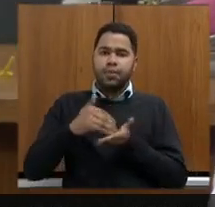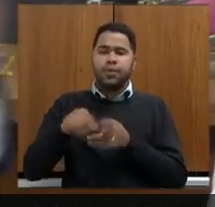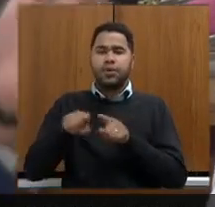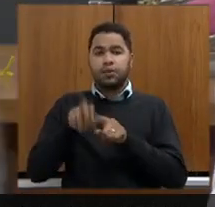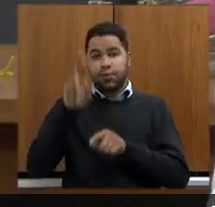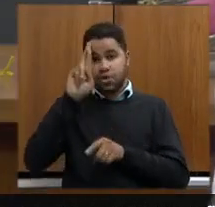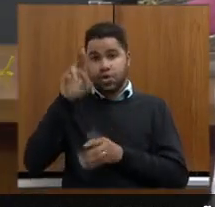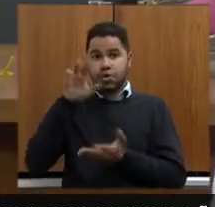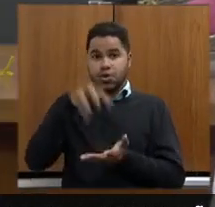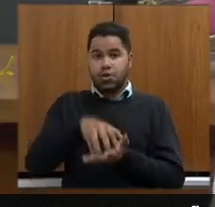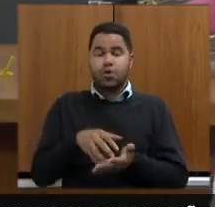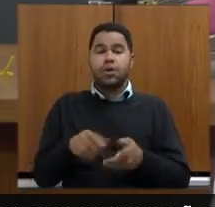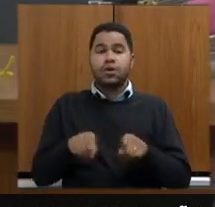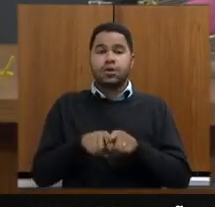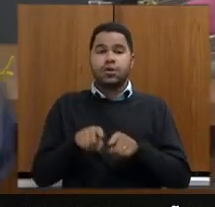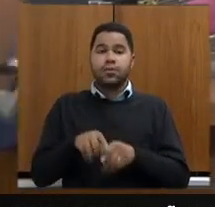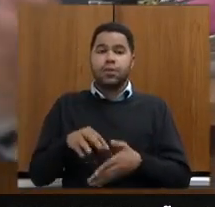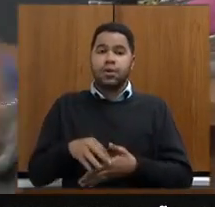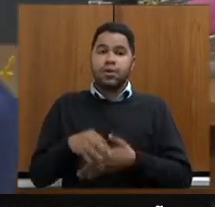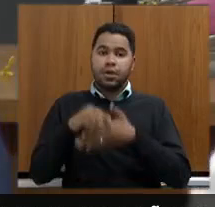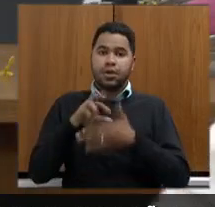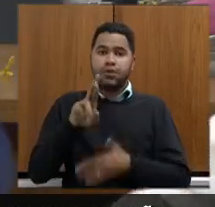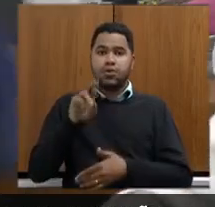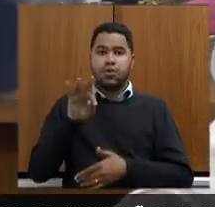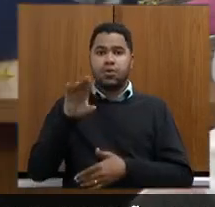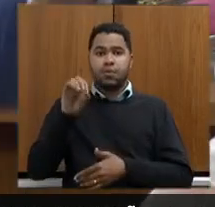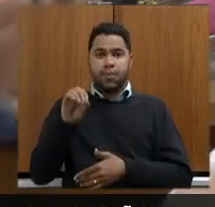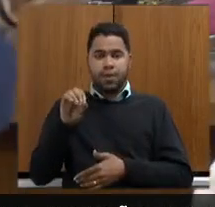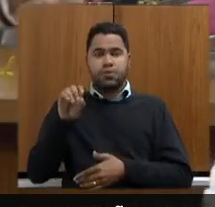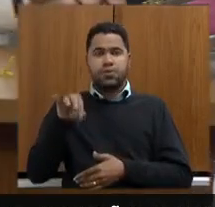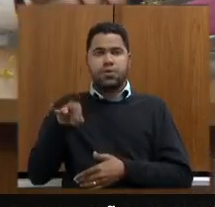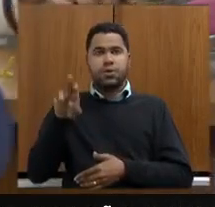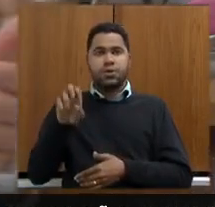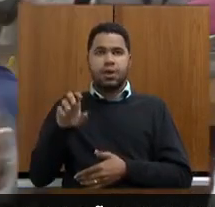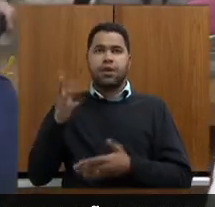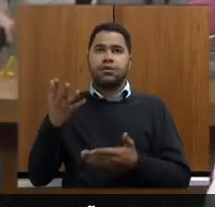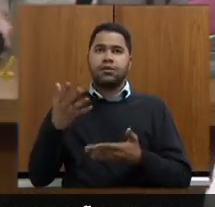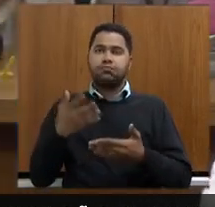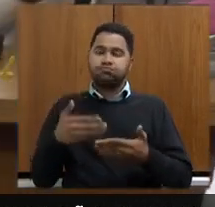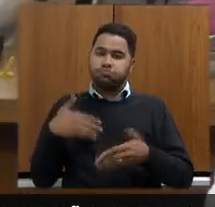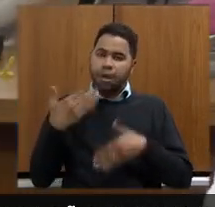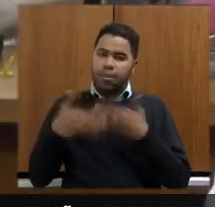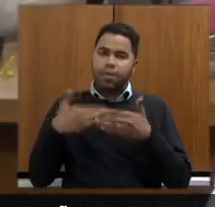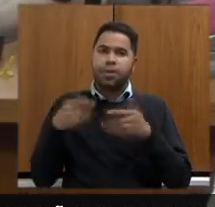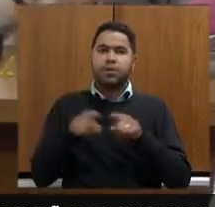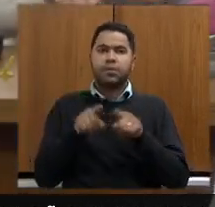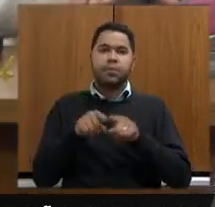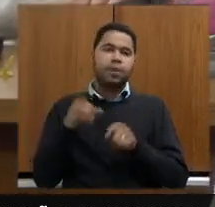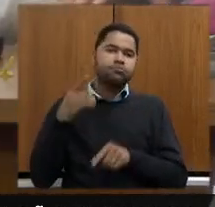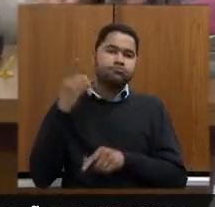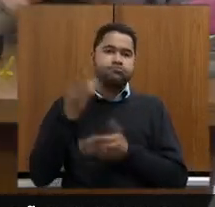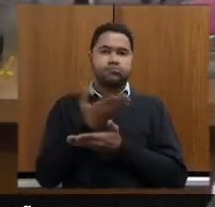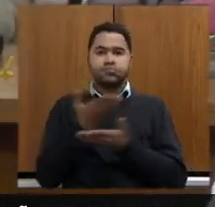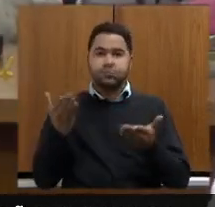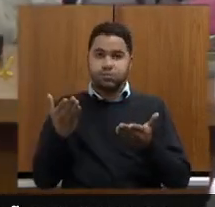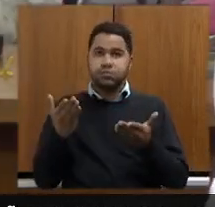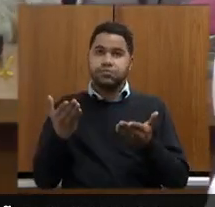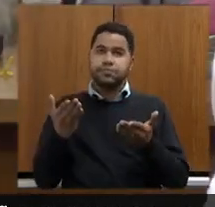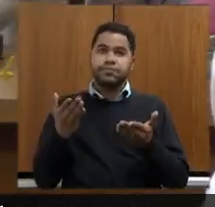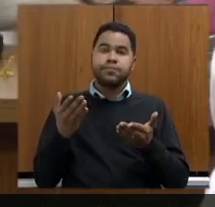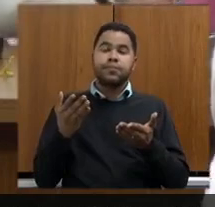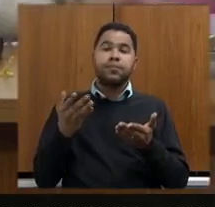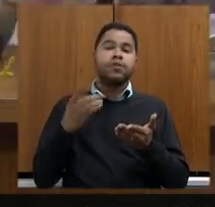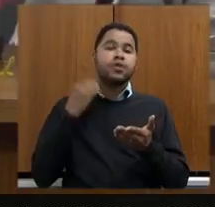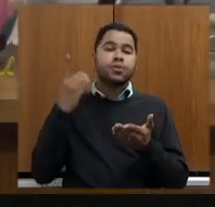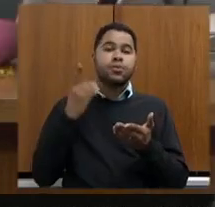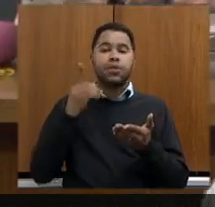de órgãos e o nosso vídeo de governo para Roberto Andrade conduziu muito bem nossa equipe da liderança os parlamentares aqui então em seu nome dele estava